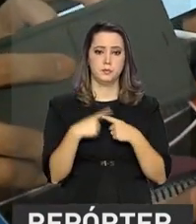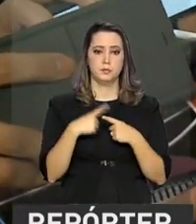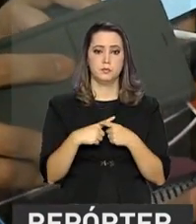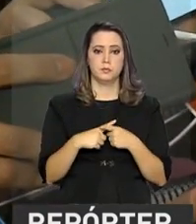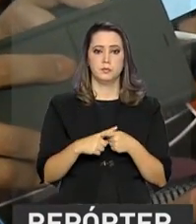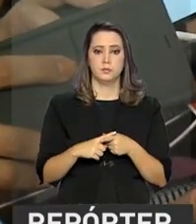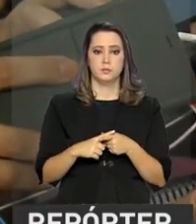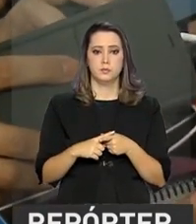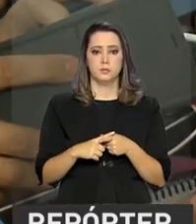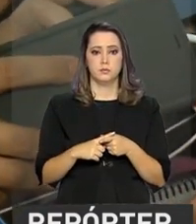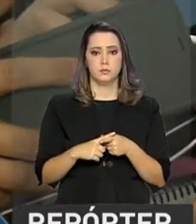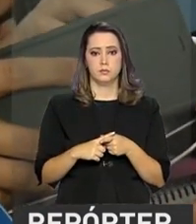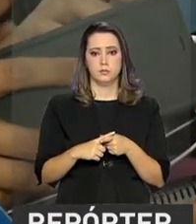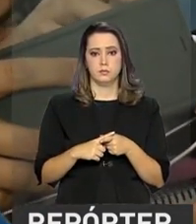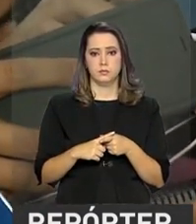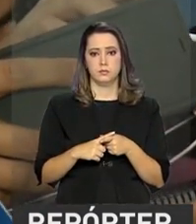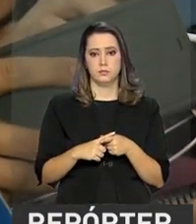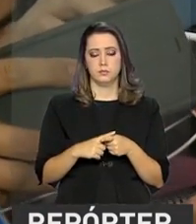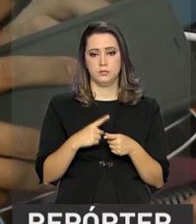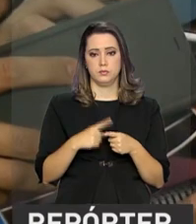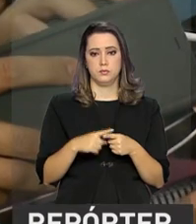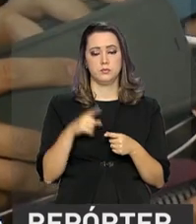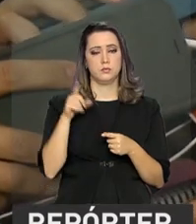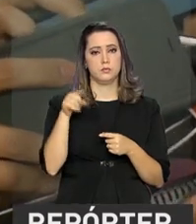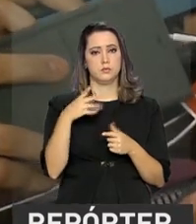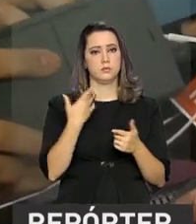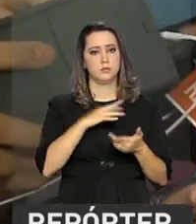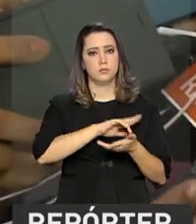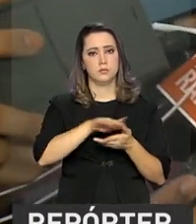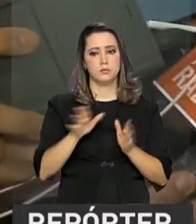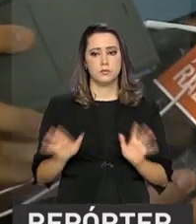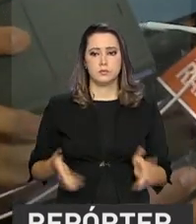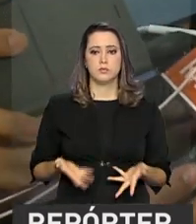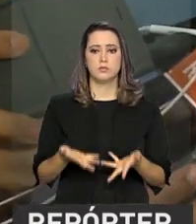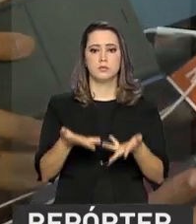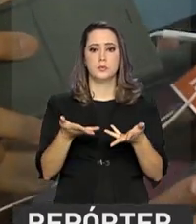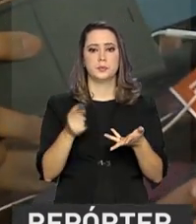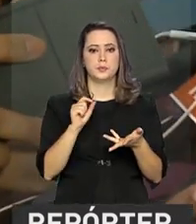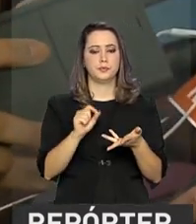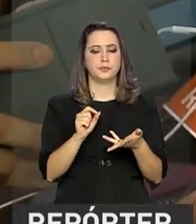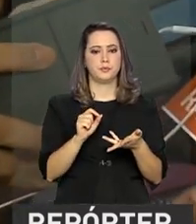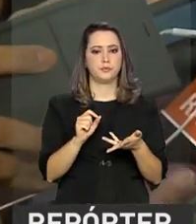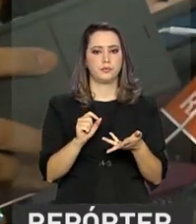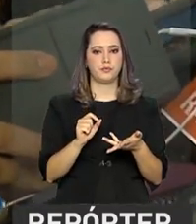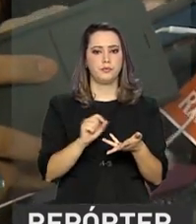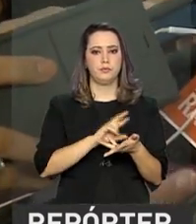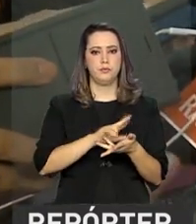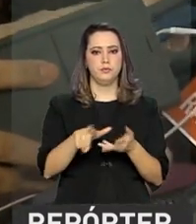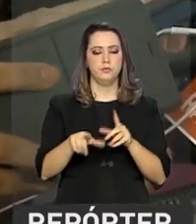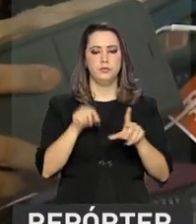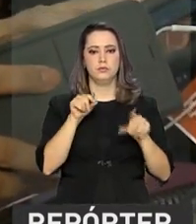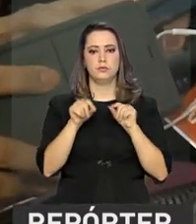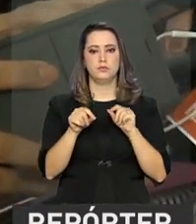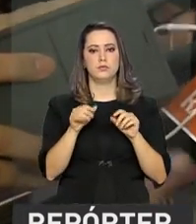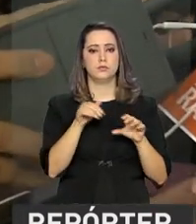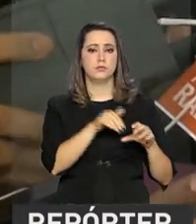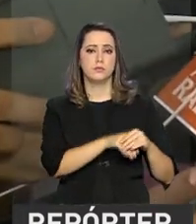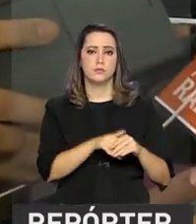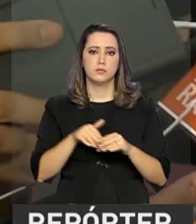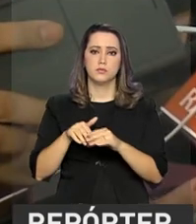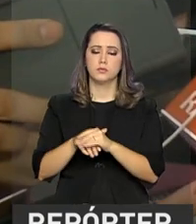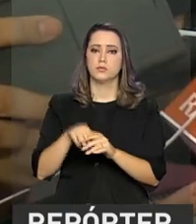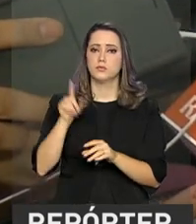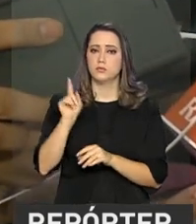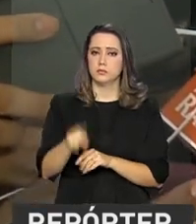exatamente da questão de governação de definição de votos é o